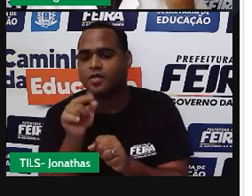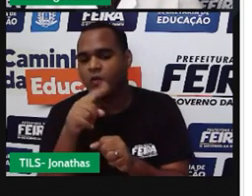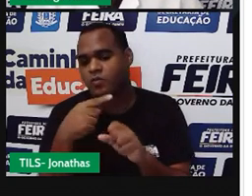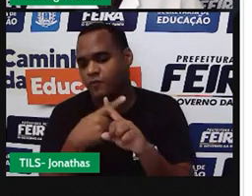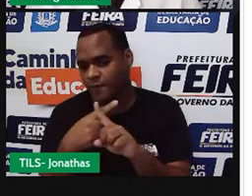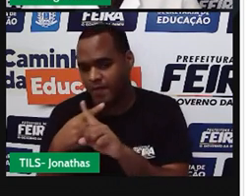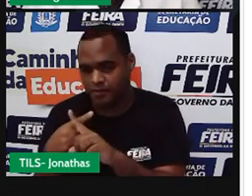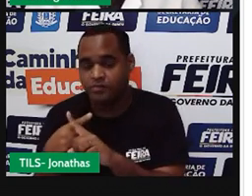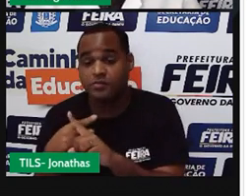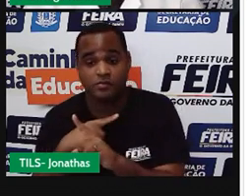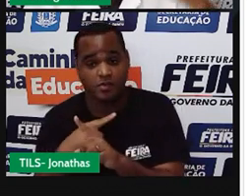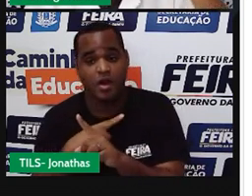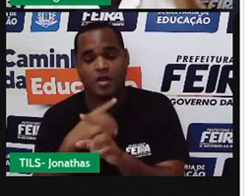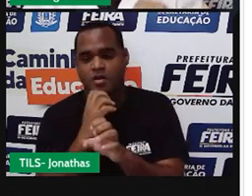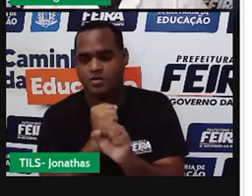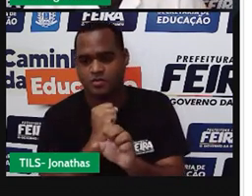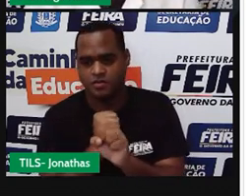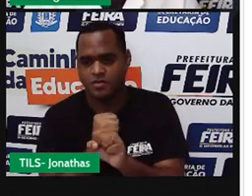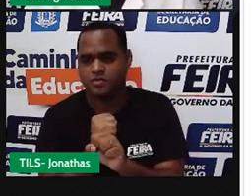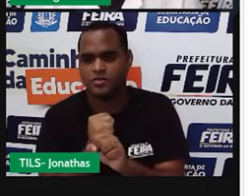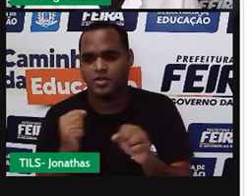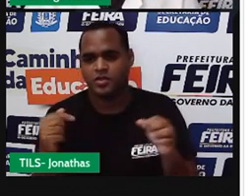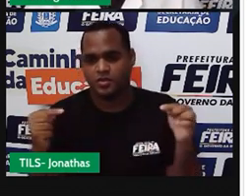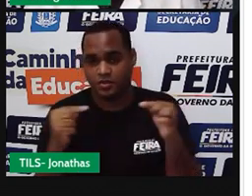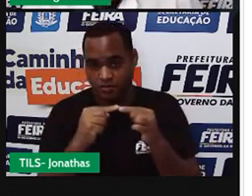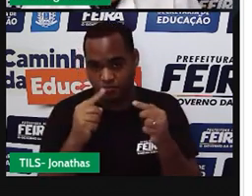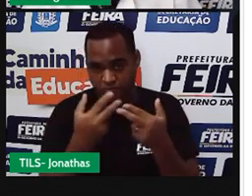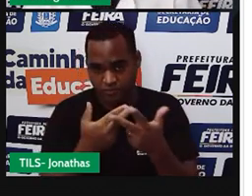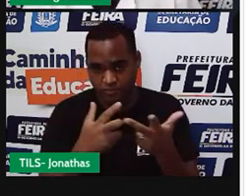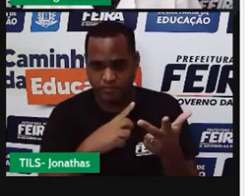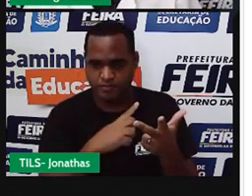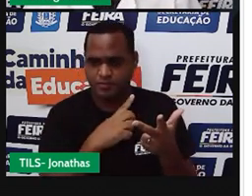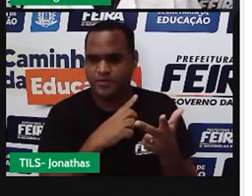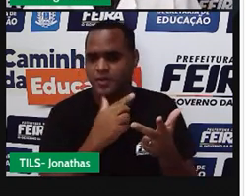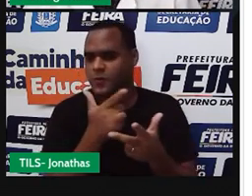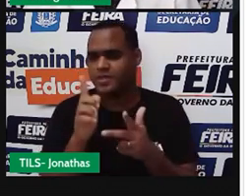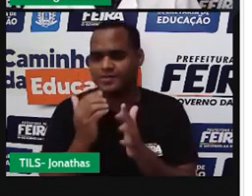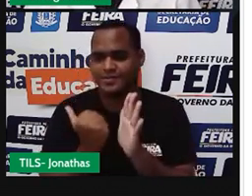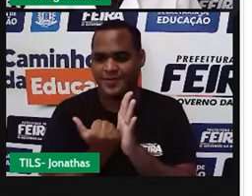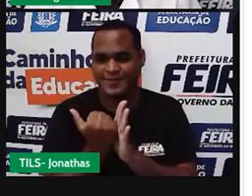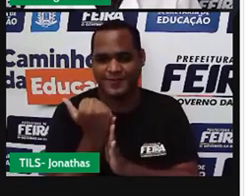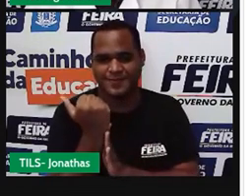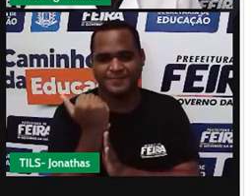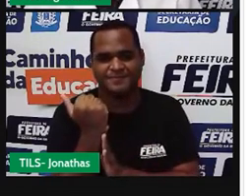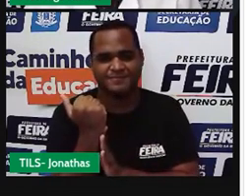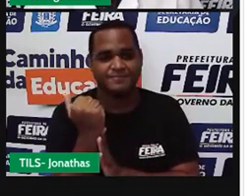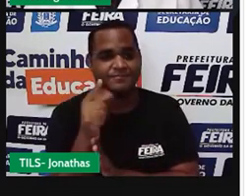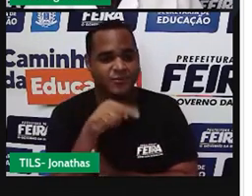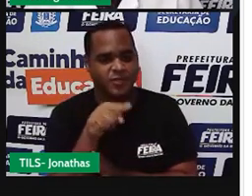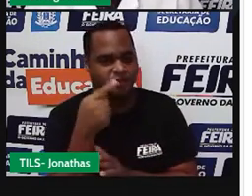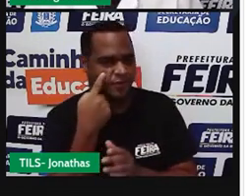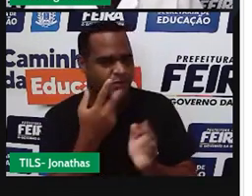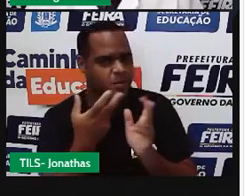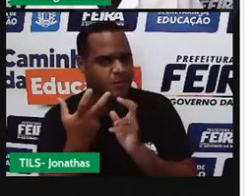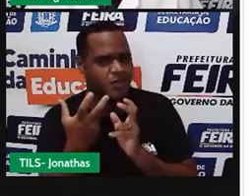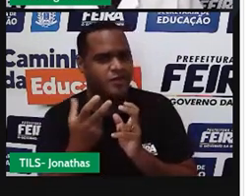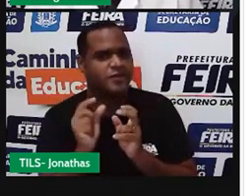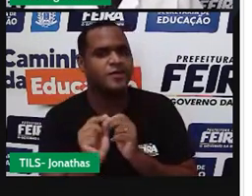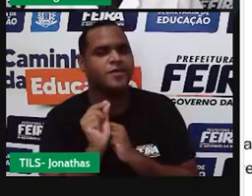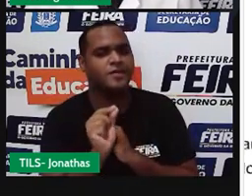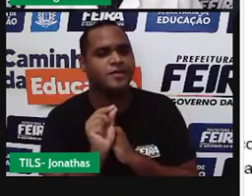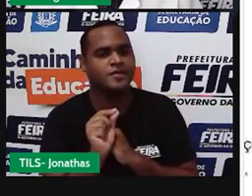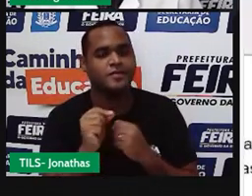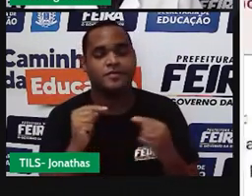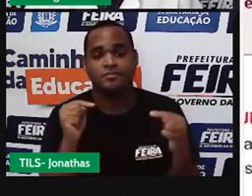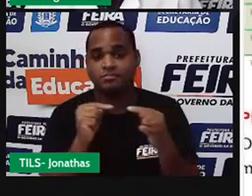a medida do comprimento pela medida da altura Não foi isso que a gente viu aqui ó ó Qual foi o